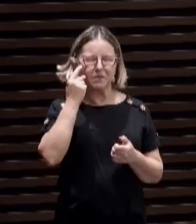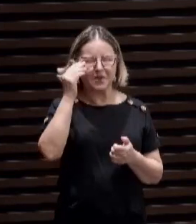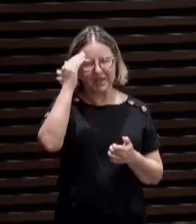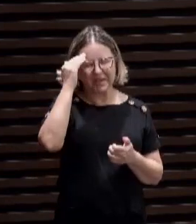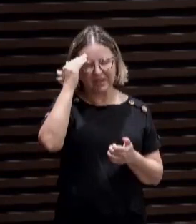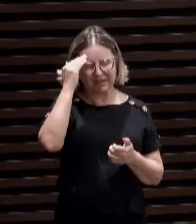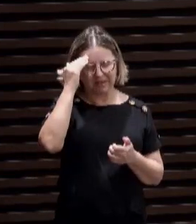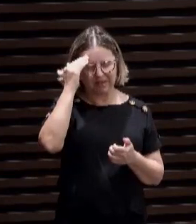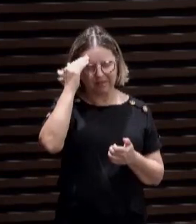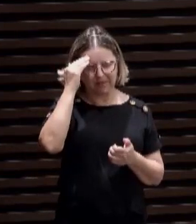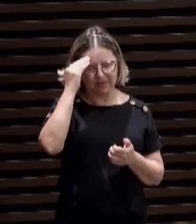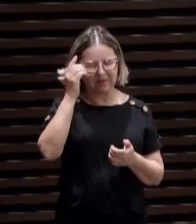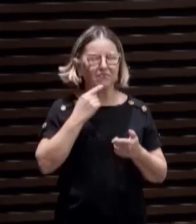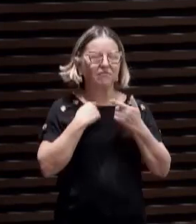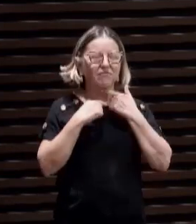coração.